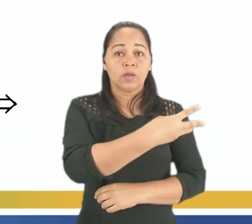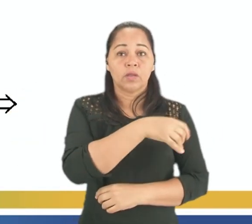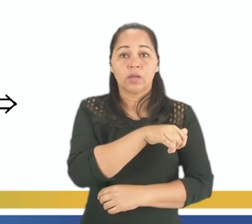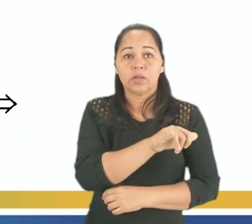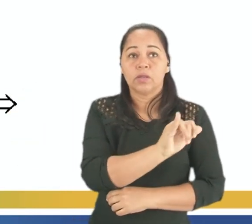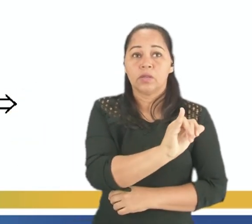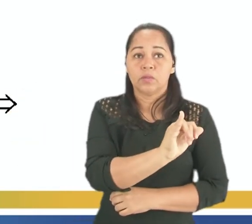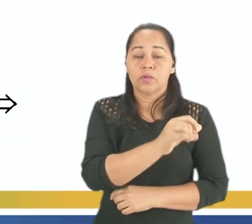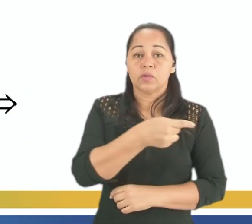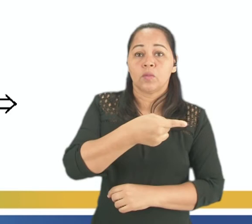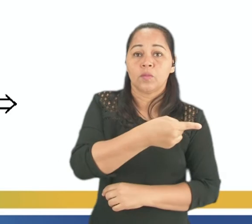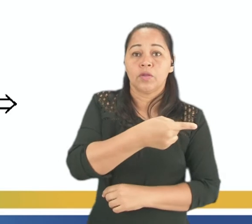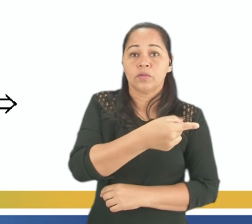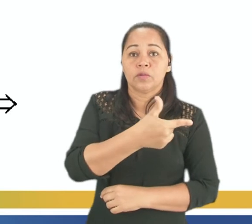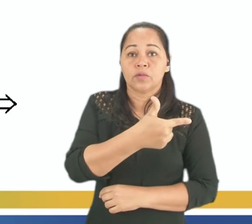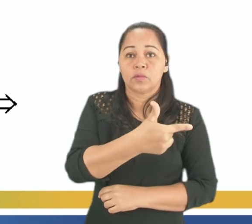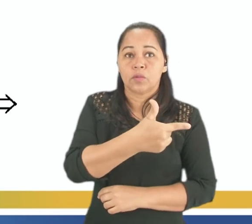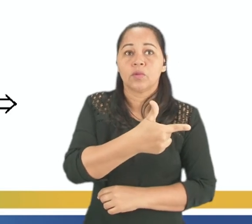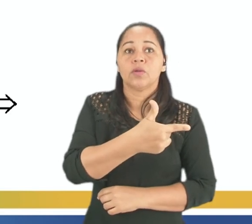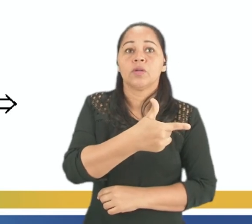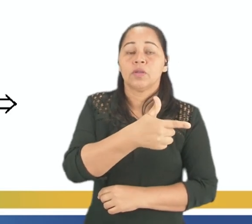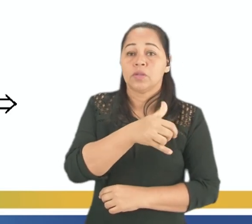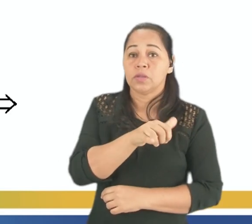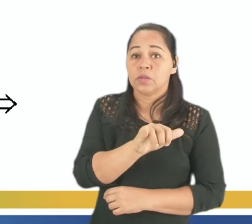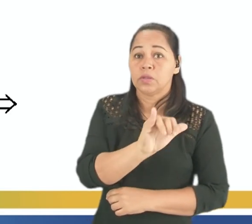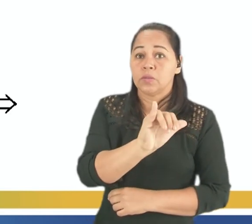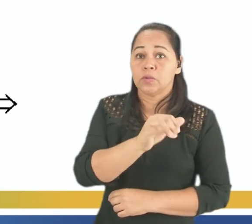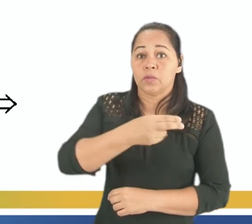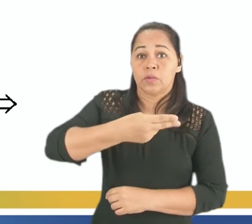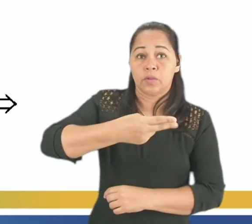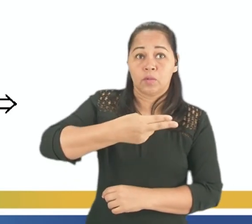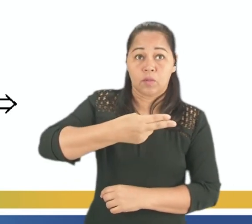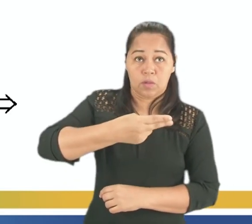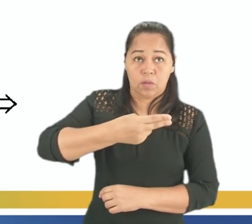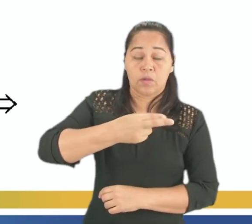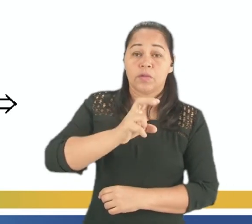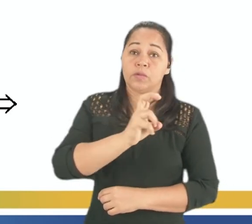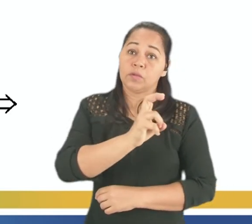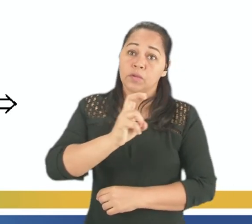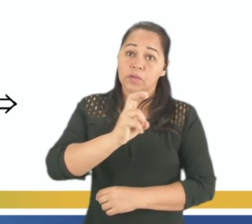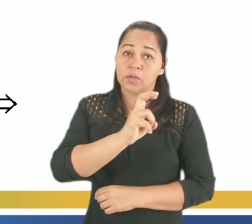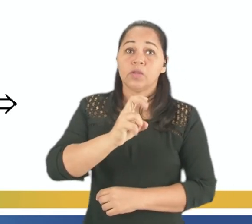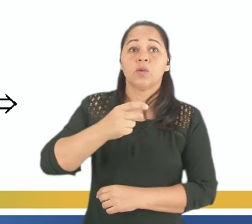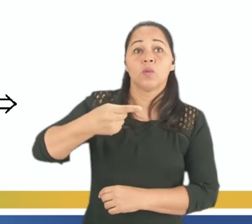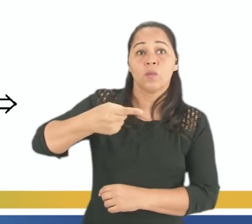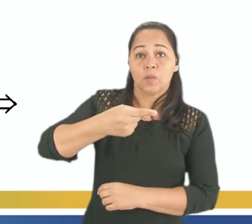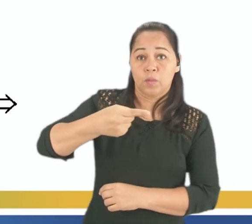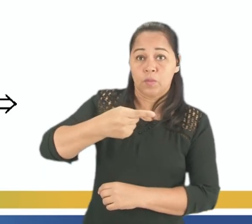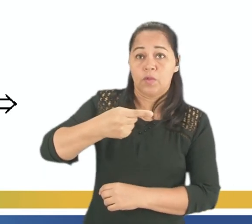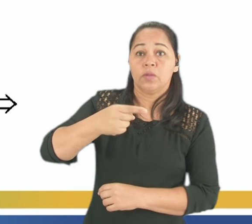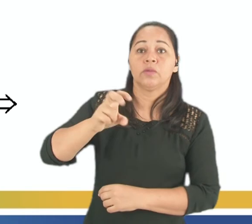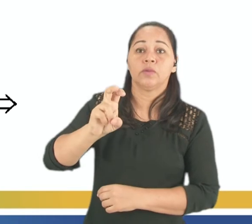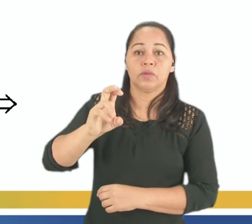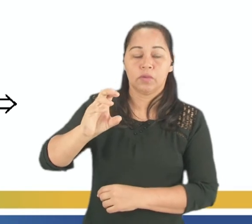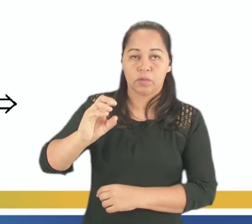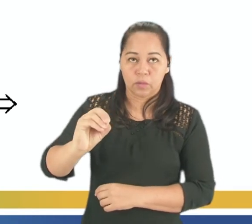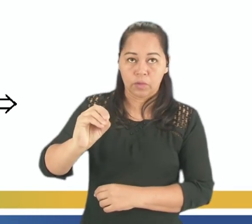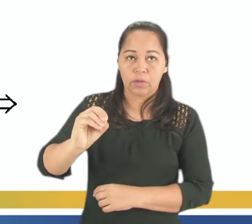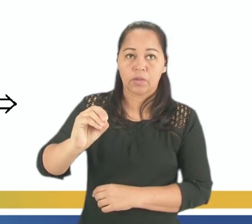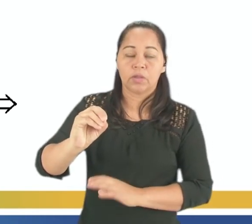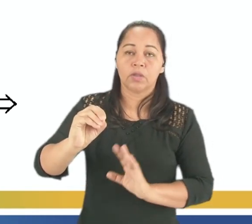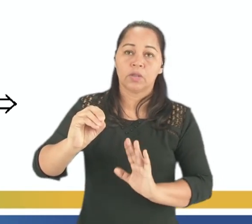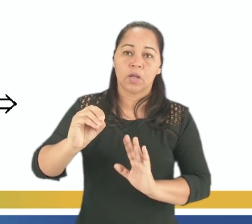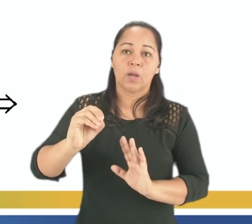operação inversa. Se ele estava realizando ali uma operação de adição, ele foi lá para o outro lado com a operação de subtração. Então, ele foi com um